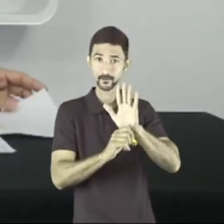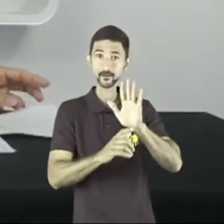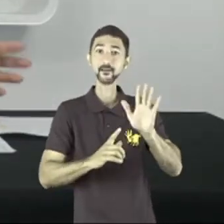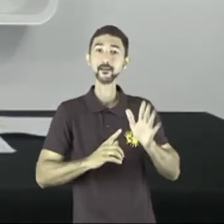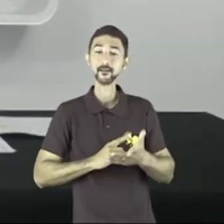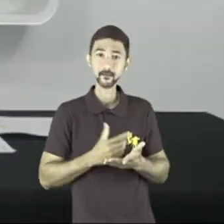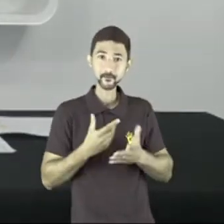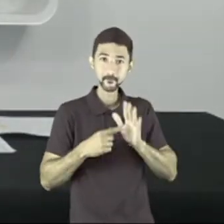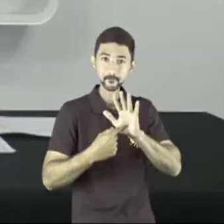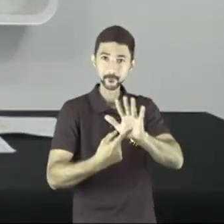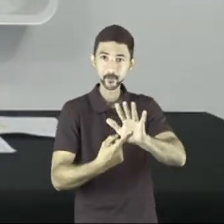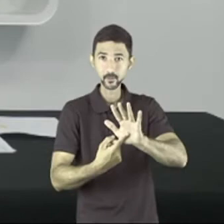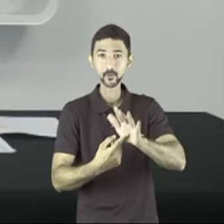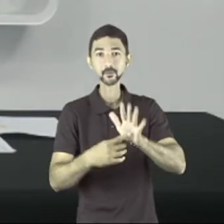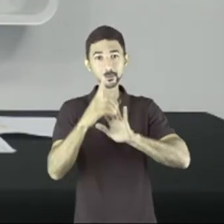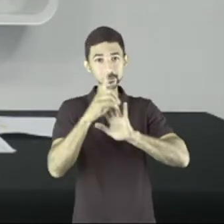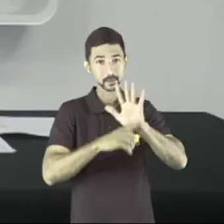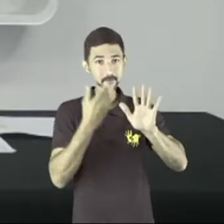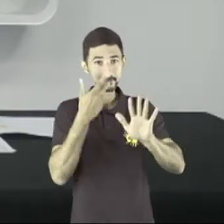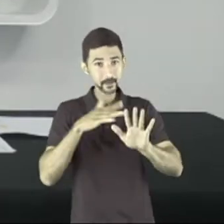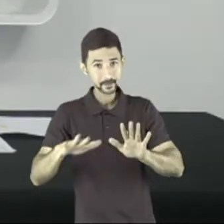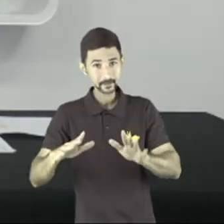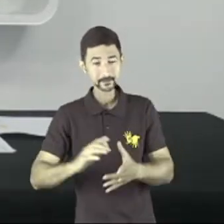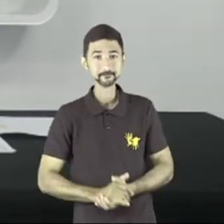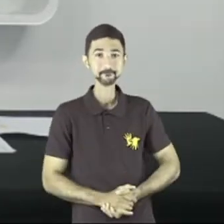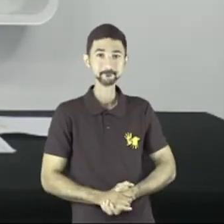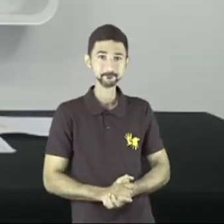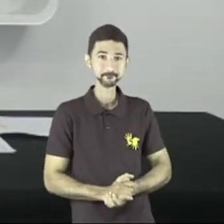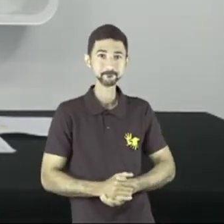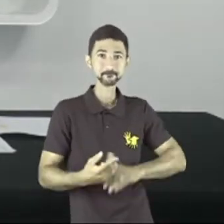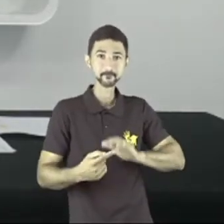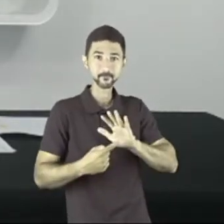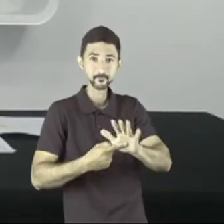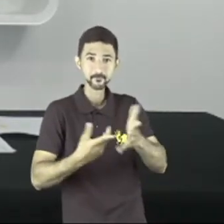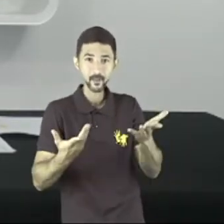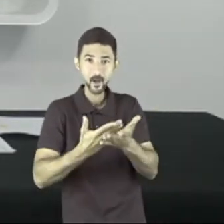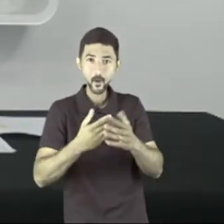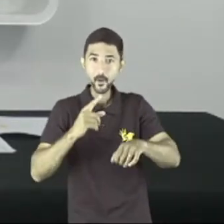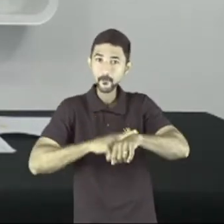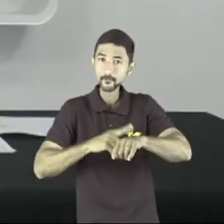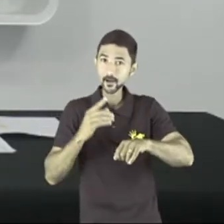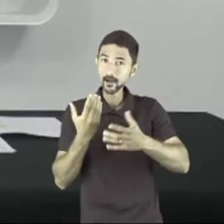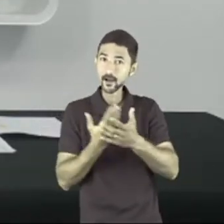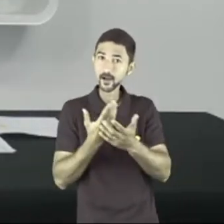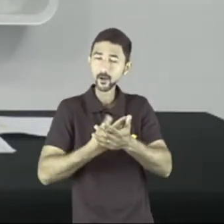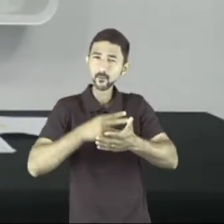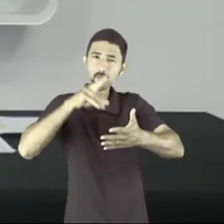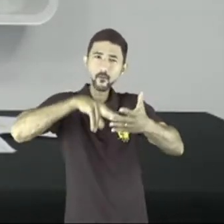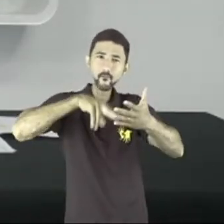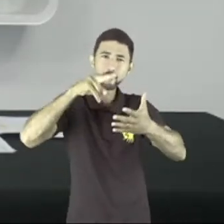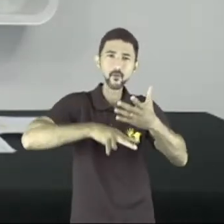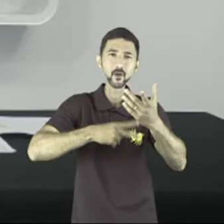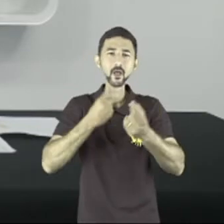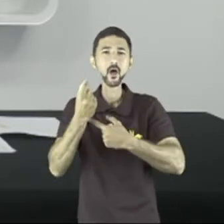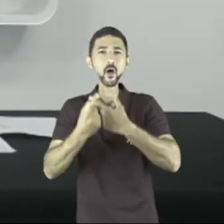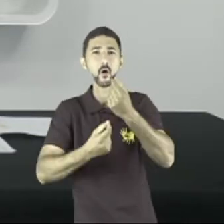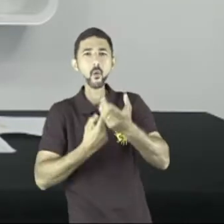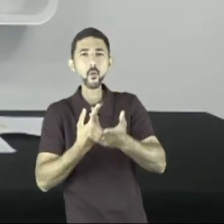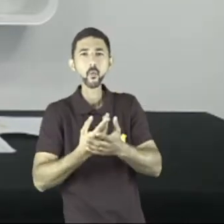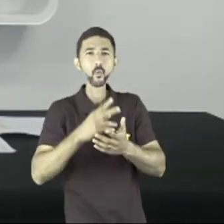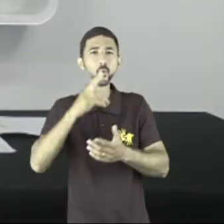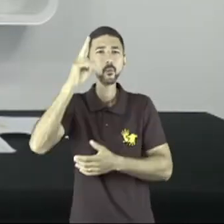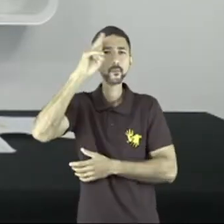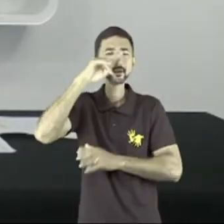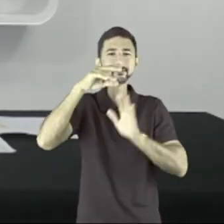traz, né? O Estatuto da Criança e do Adolescente, eu vou agora para o momento da aula em que eu vou ler algumas partes,